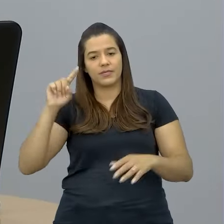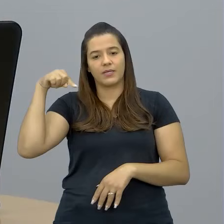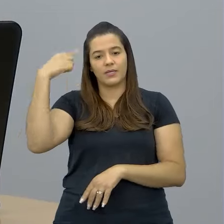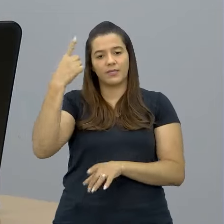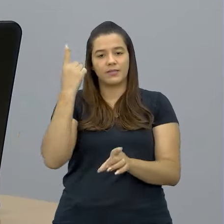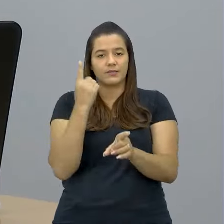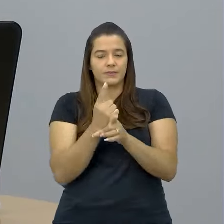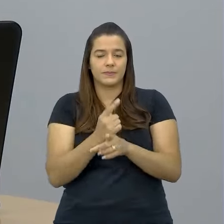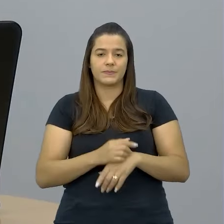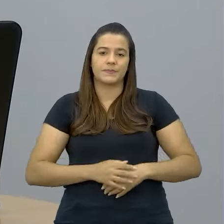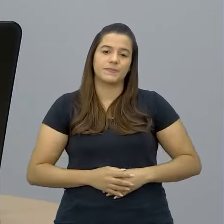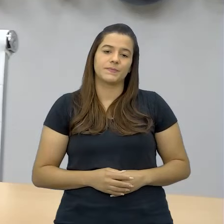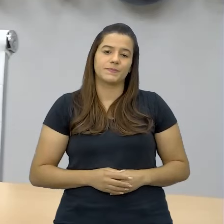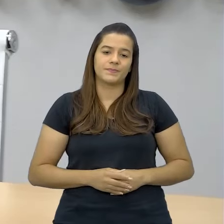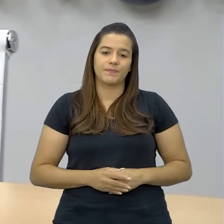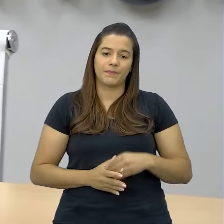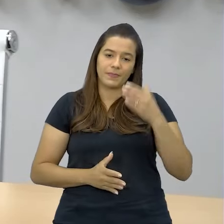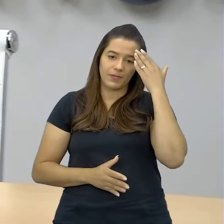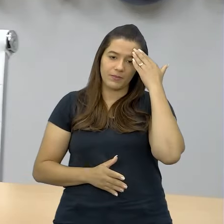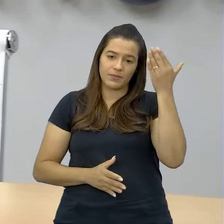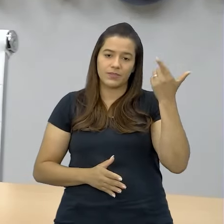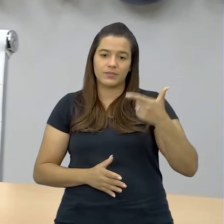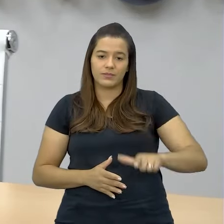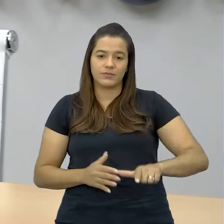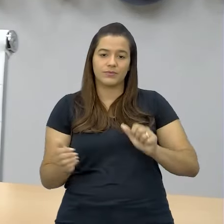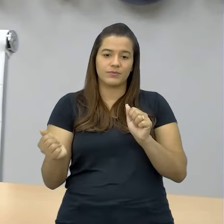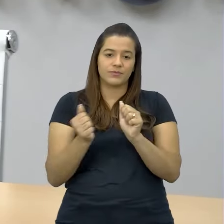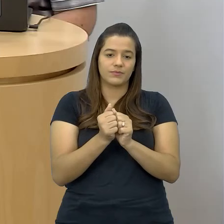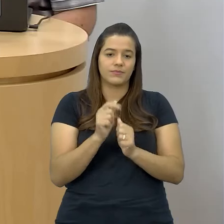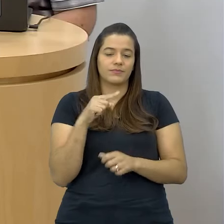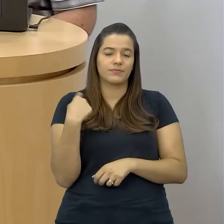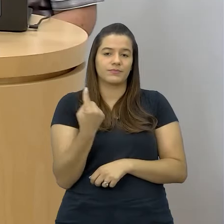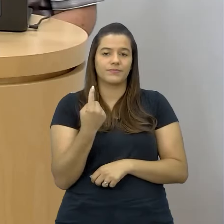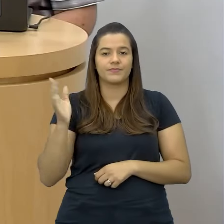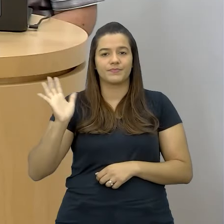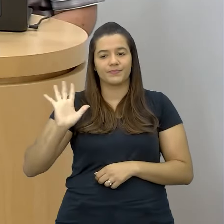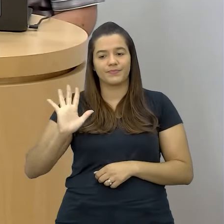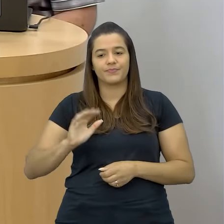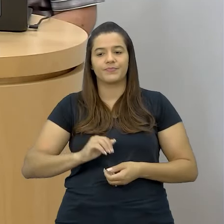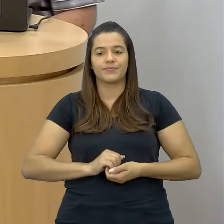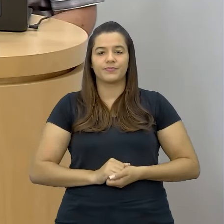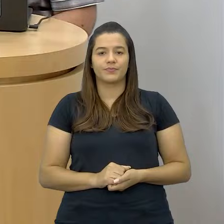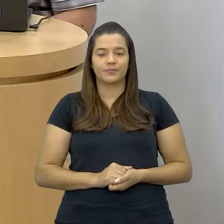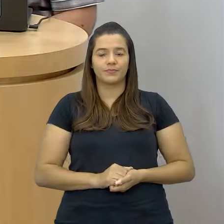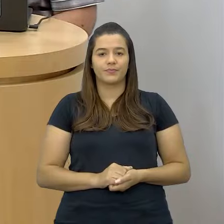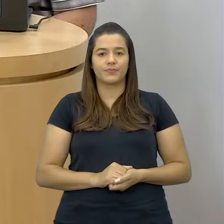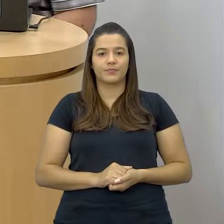a próxima formação. E obrigado mais uma vez por estarem conosco. Até mais.